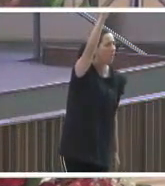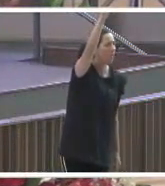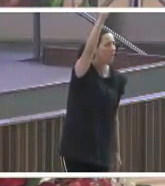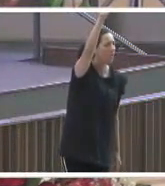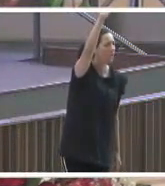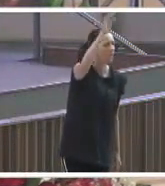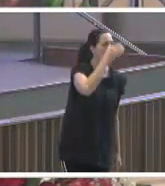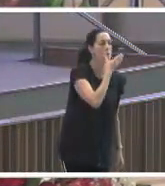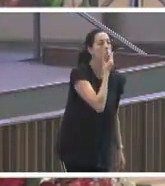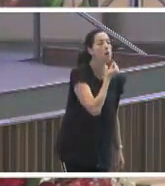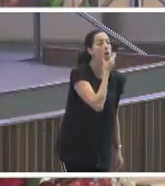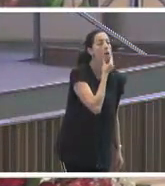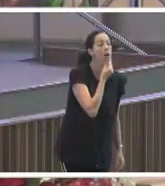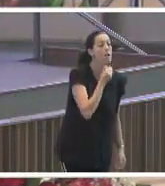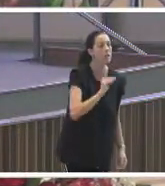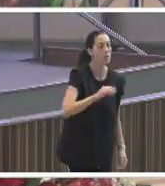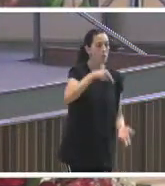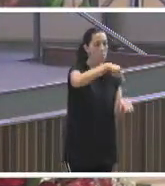Maridos, fiquem de pé agora.